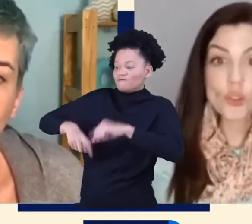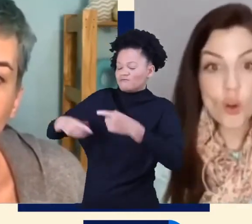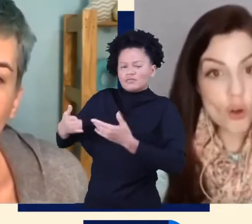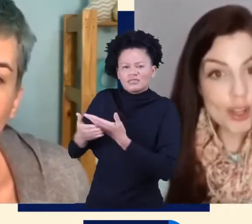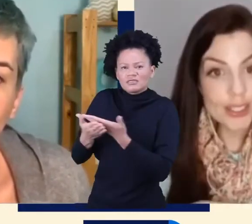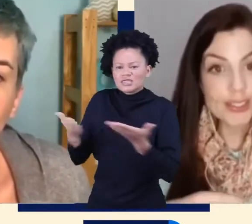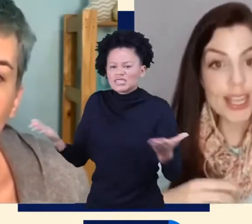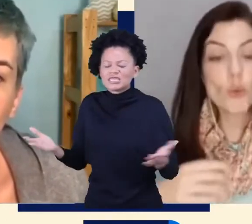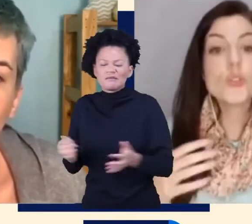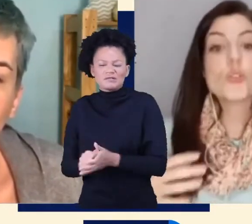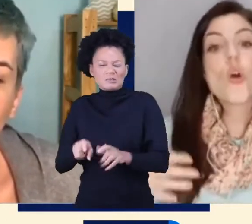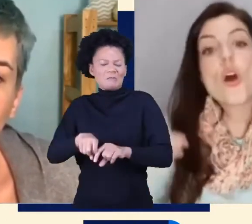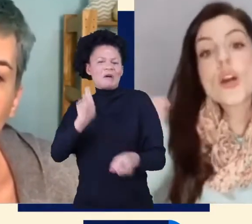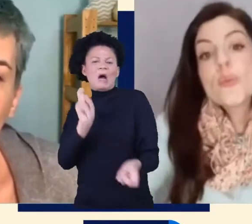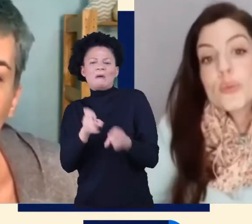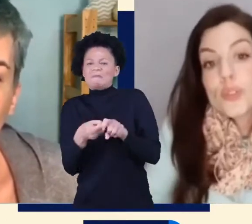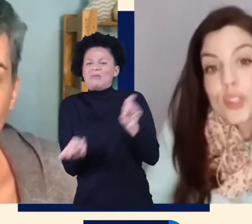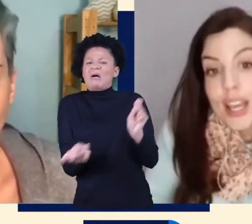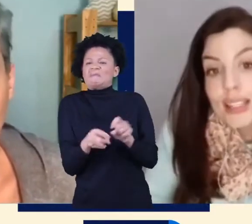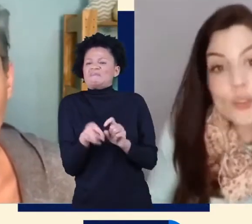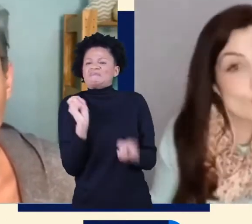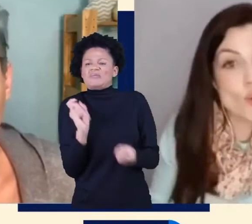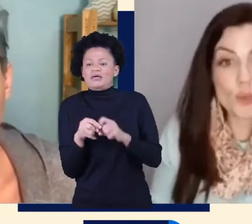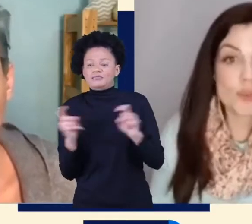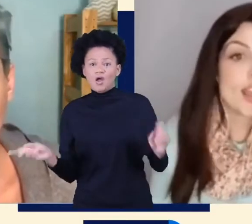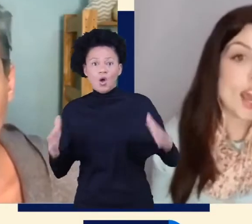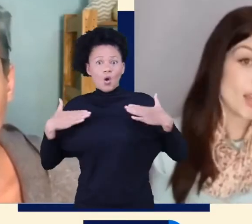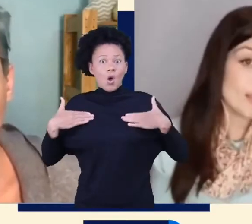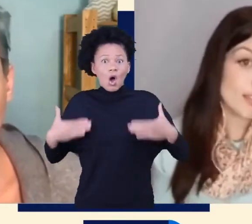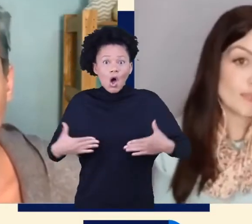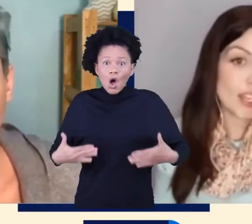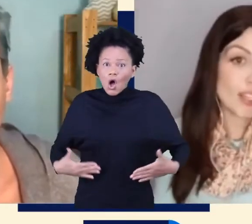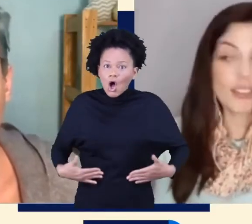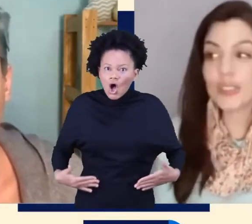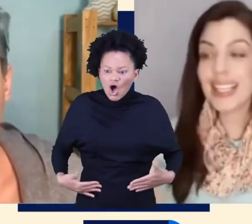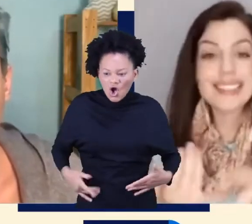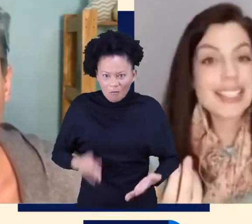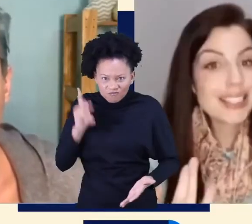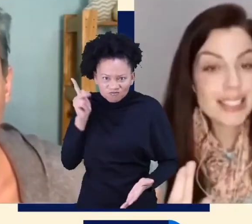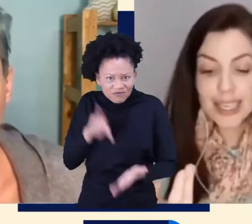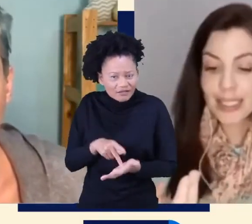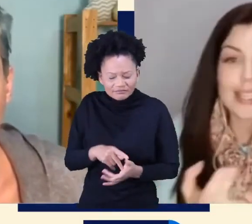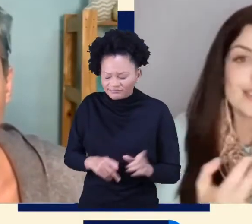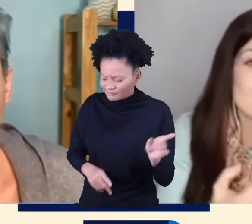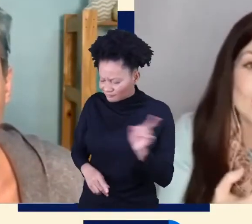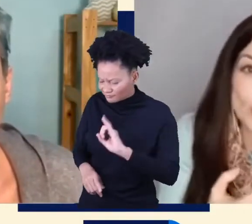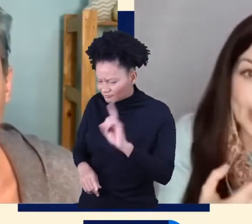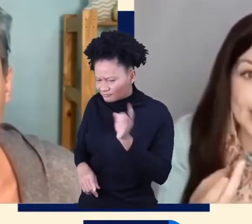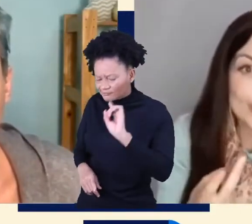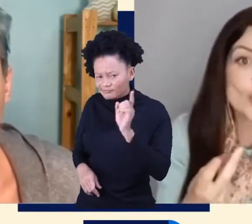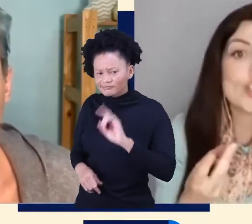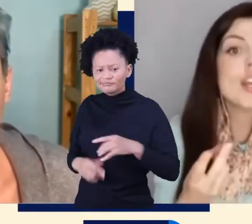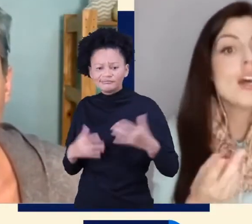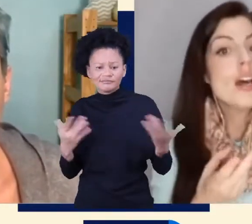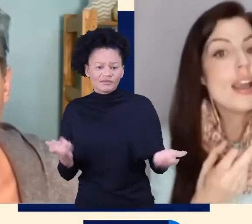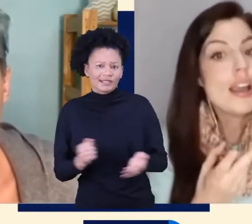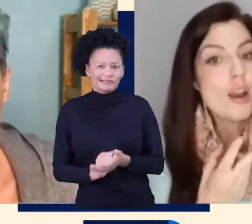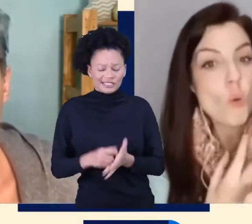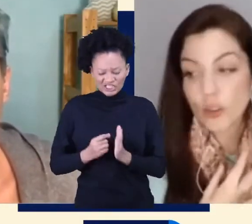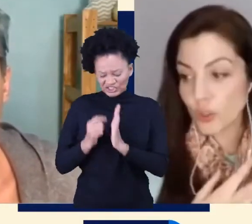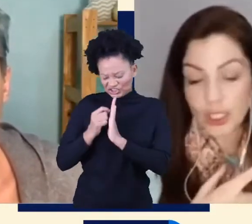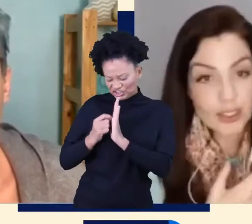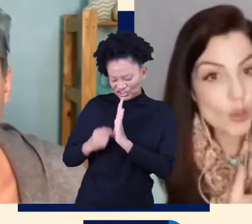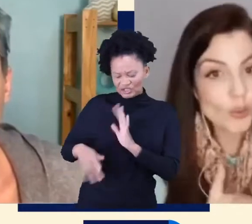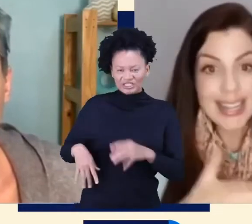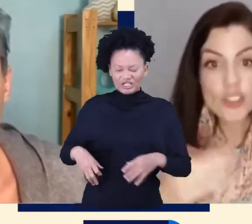as posições, né? Os corpos não são corpos reais, né? Então ninguém tem estria, ninguém tem celulite,